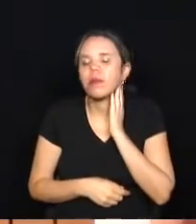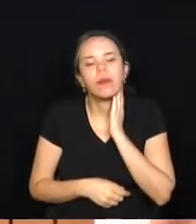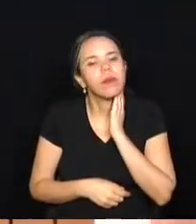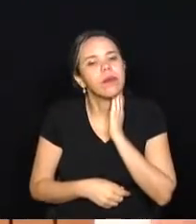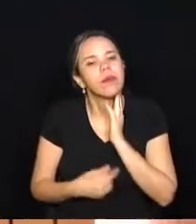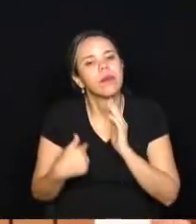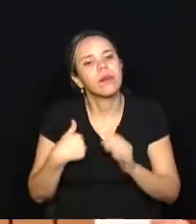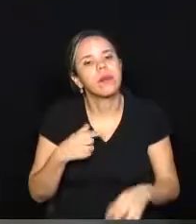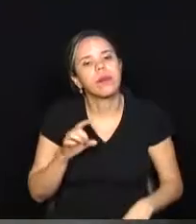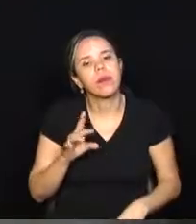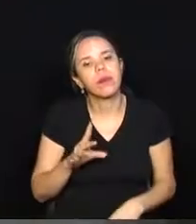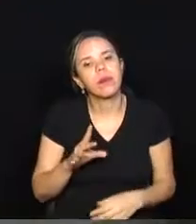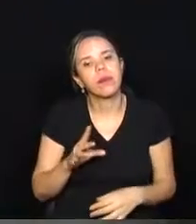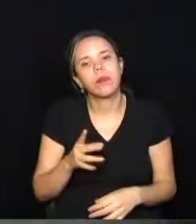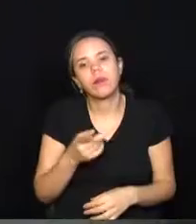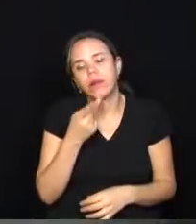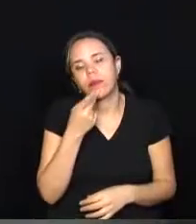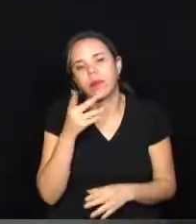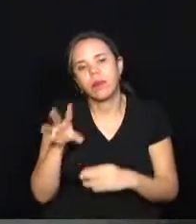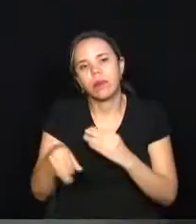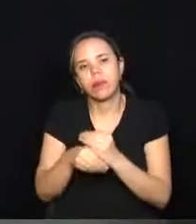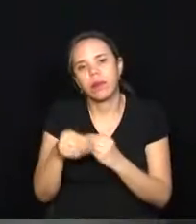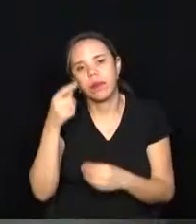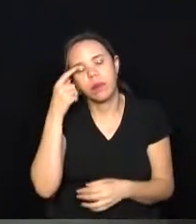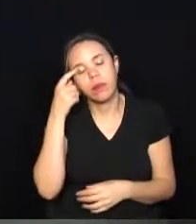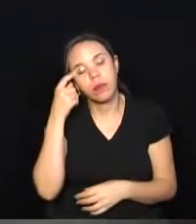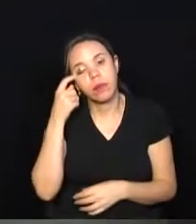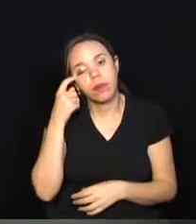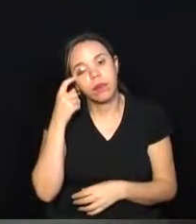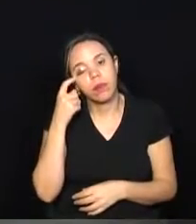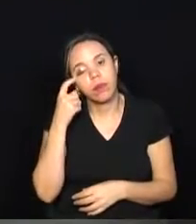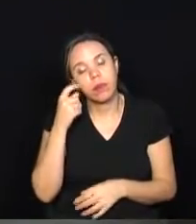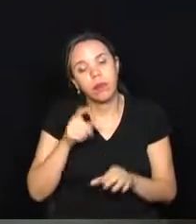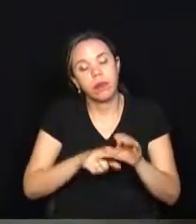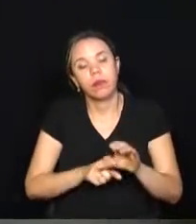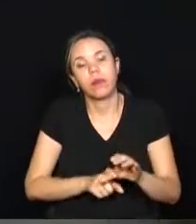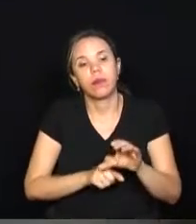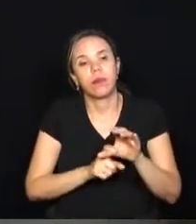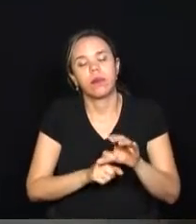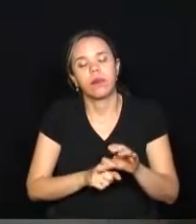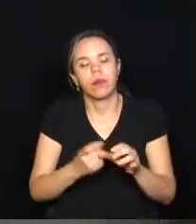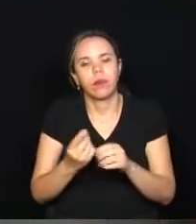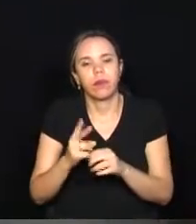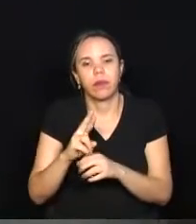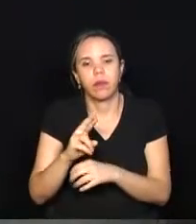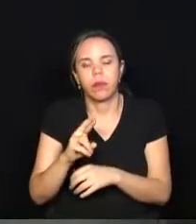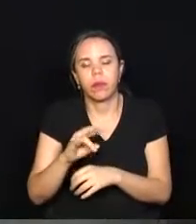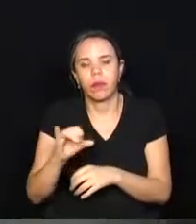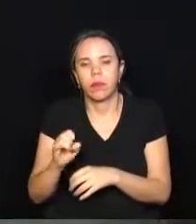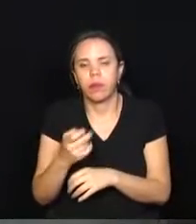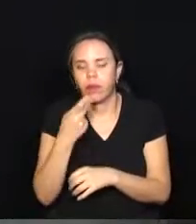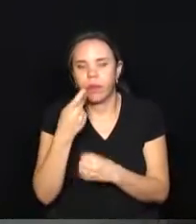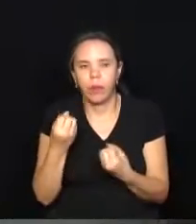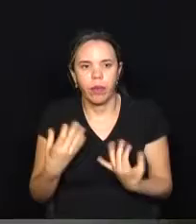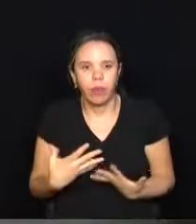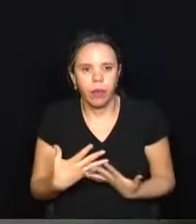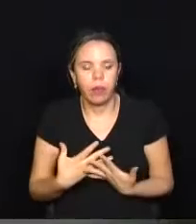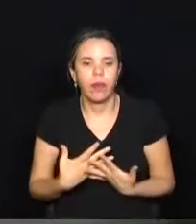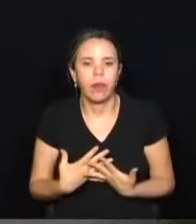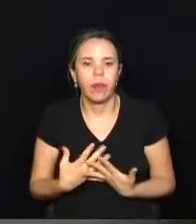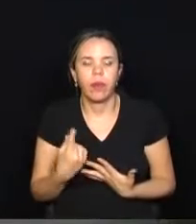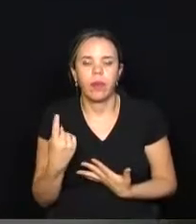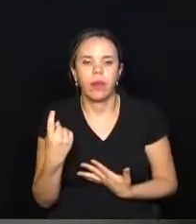Eu só queria complementar o grau de dependências, como o doutor José Núncio comentou. O grau